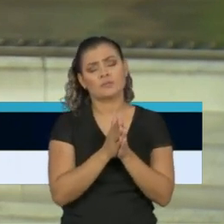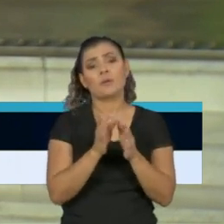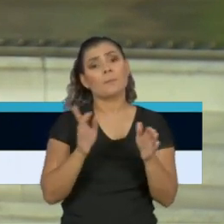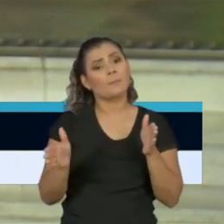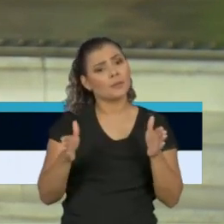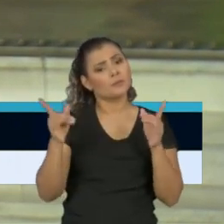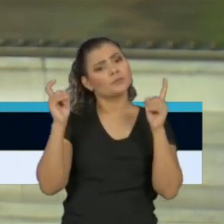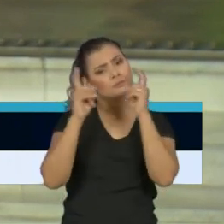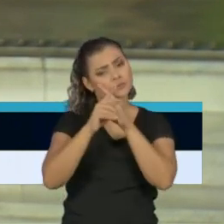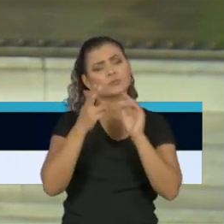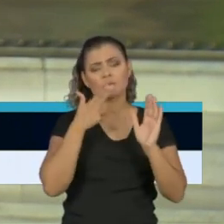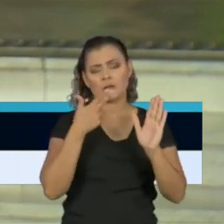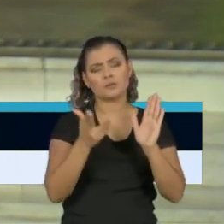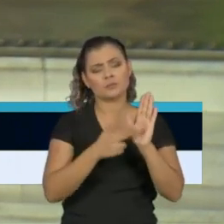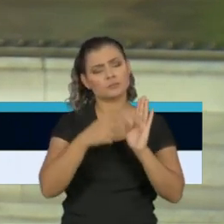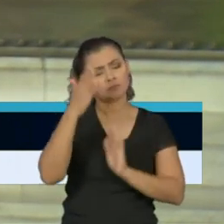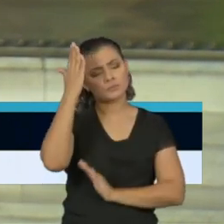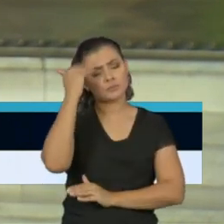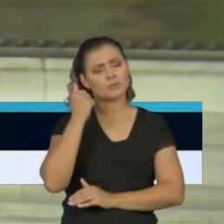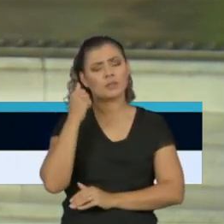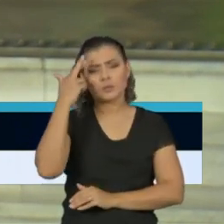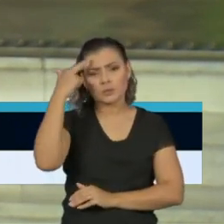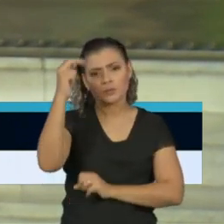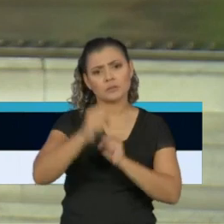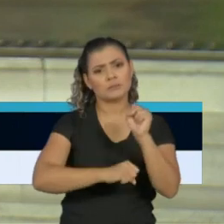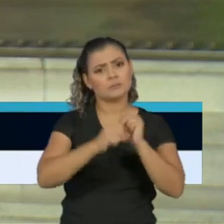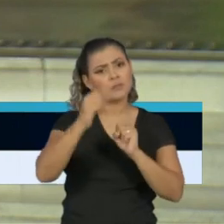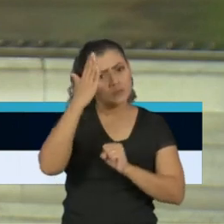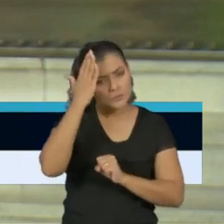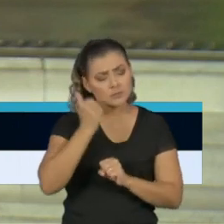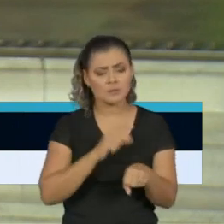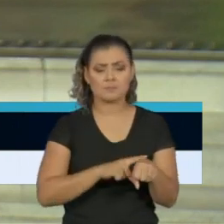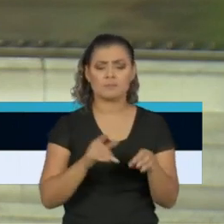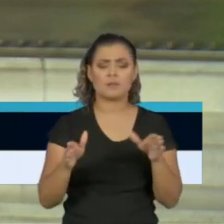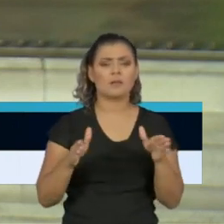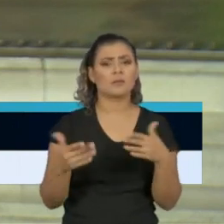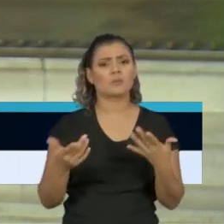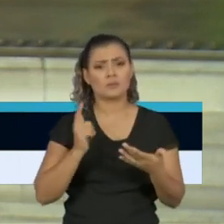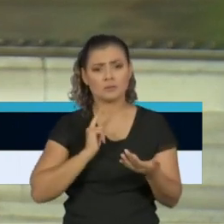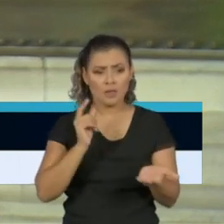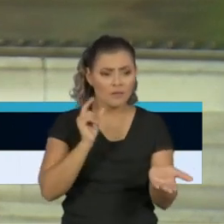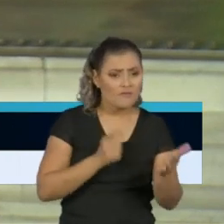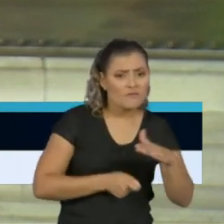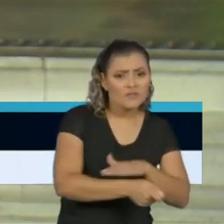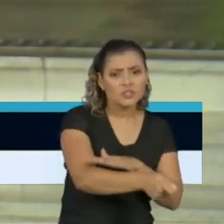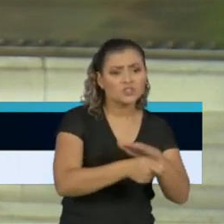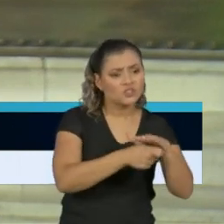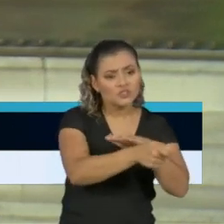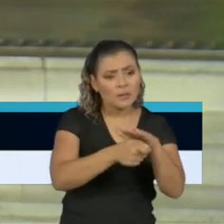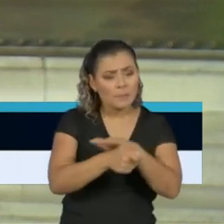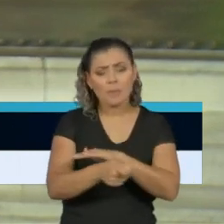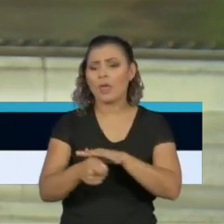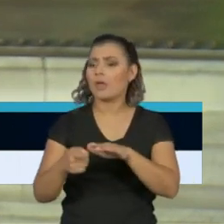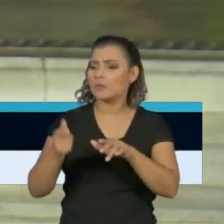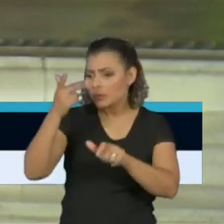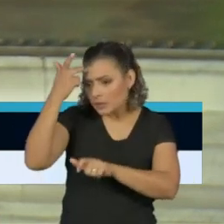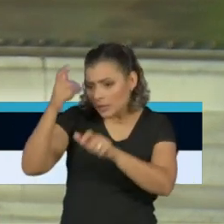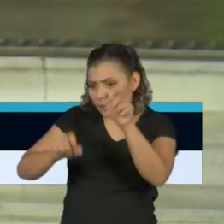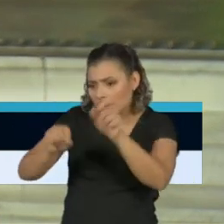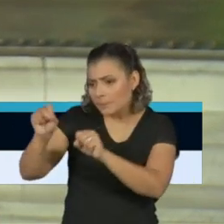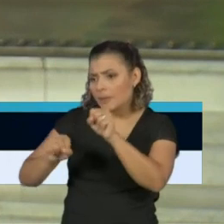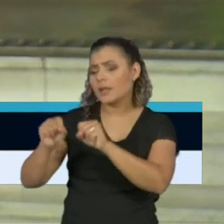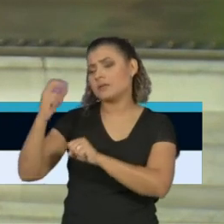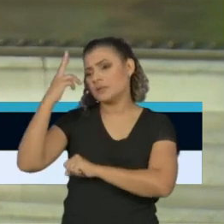difícil, reconheço, para quem dirige, para quem comanda, para quem tem ações, para quem controla empresas, mas é muito